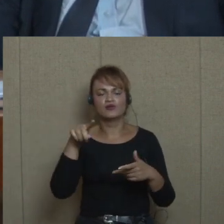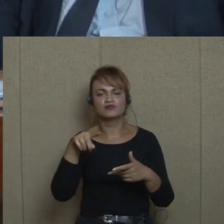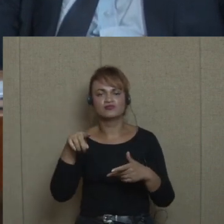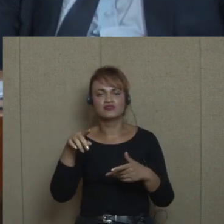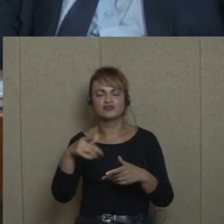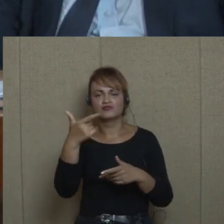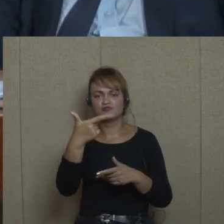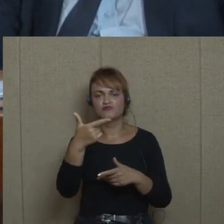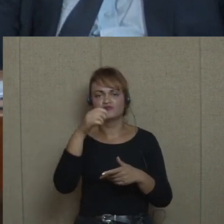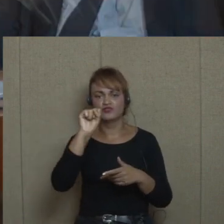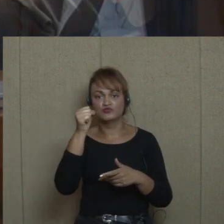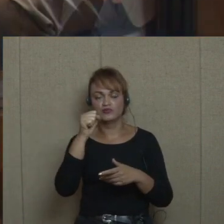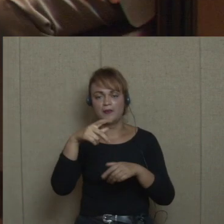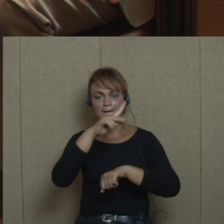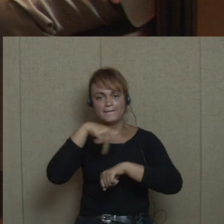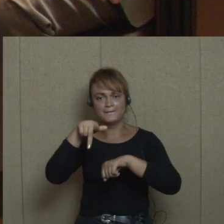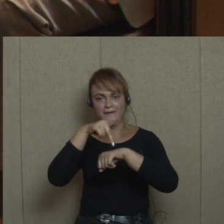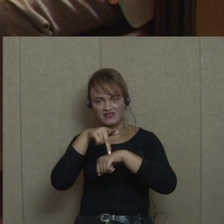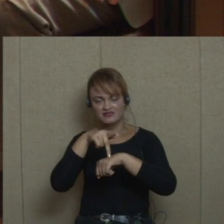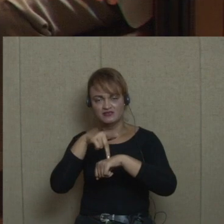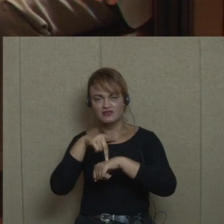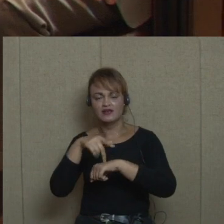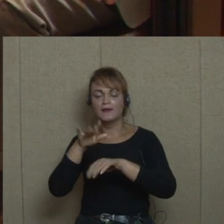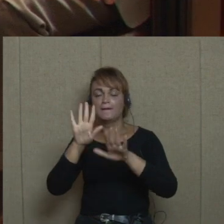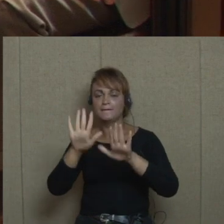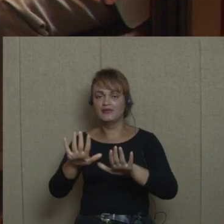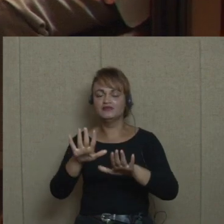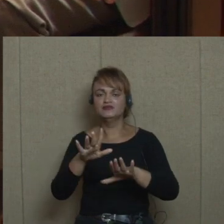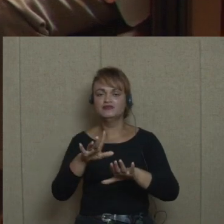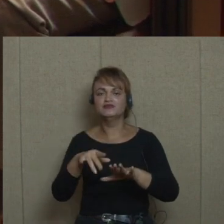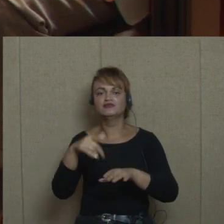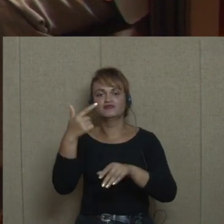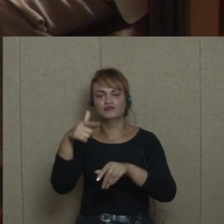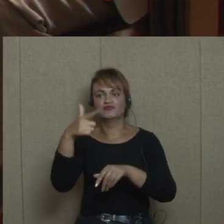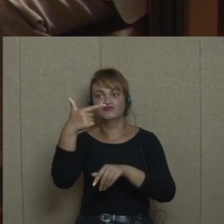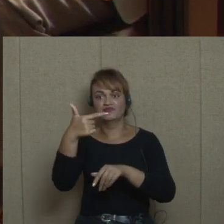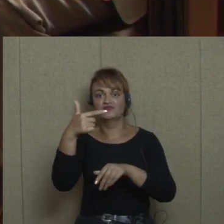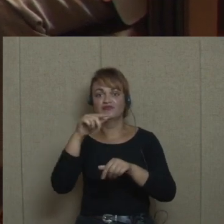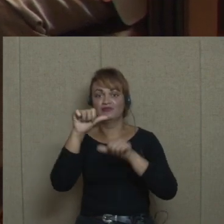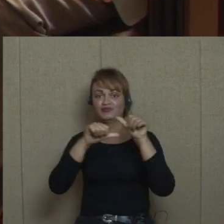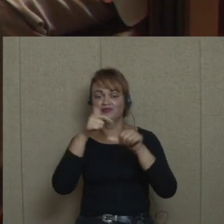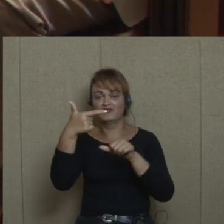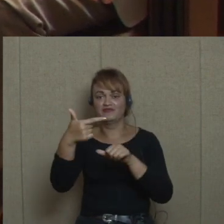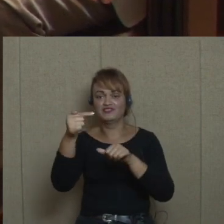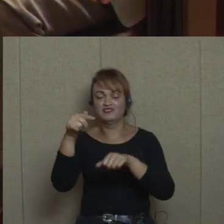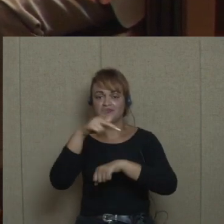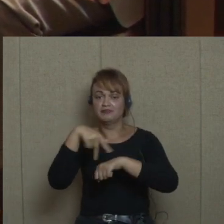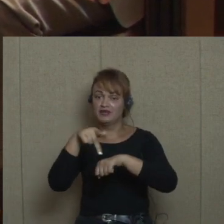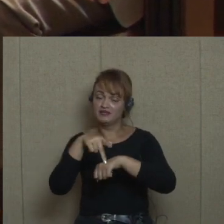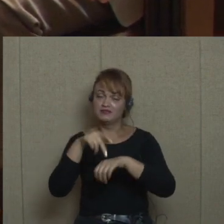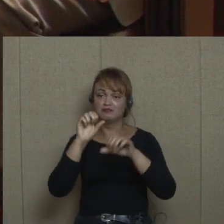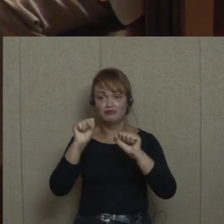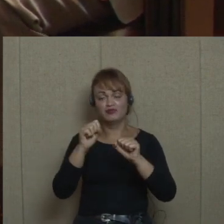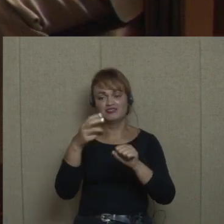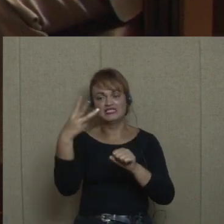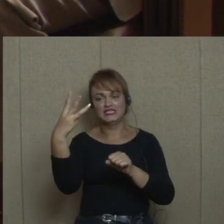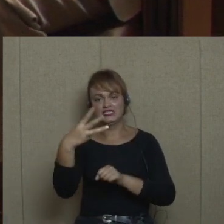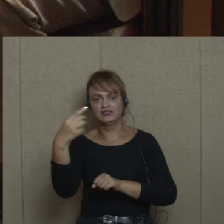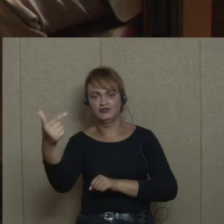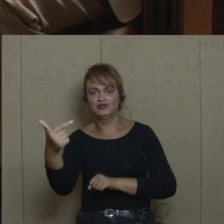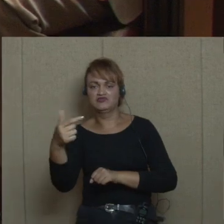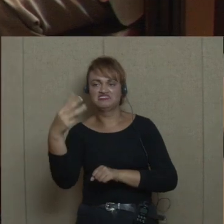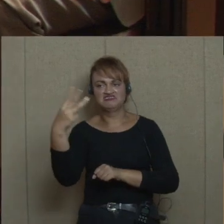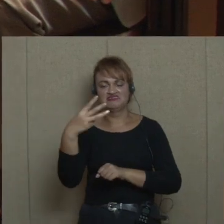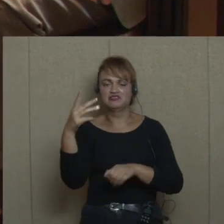28 países, mas vamos nos tornar 27 e espero que depois nos tornemos 32,